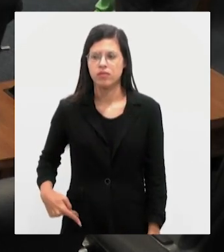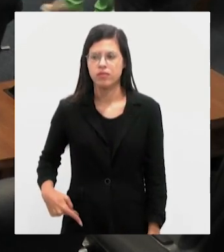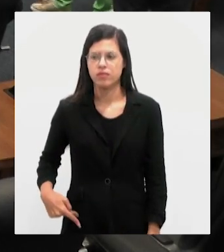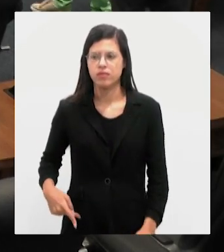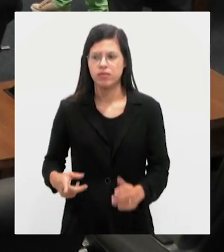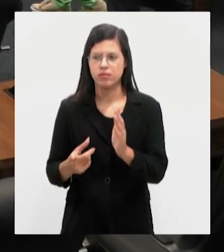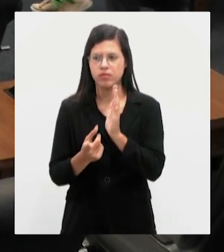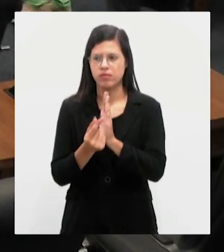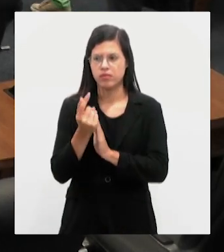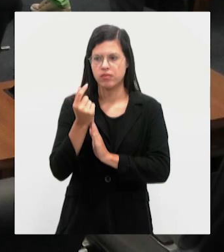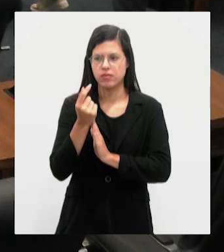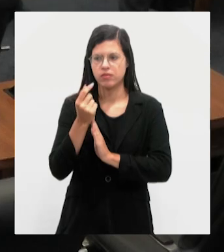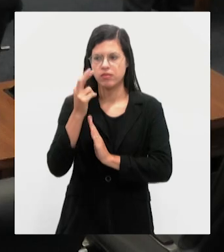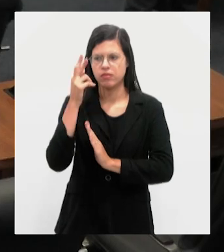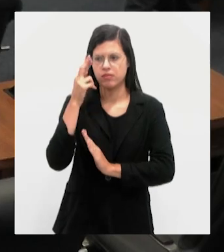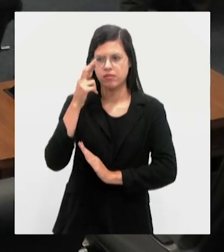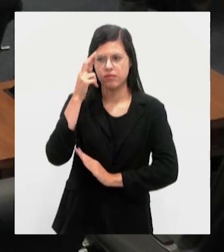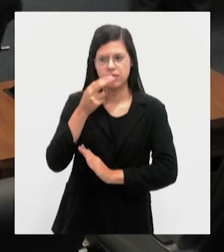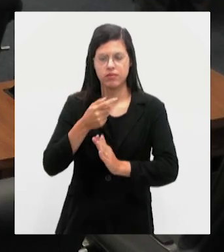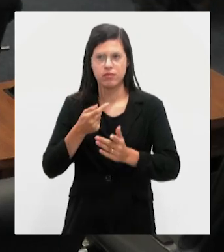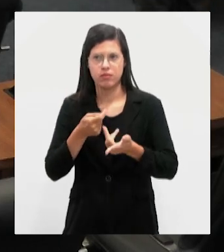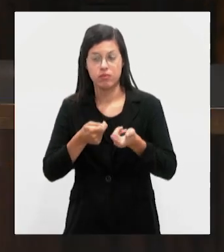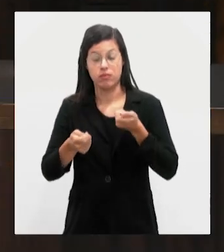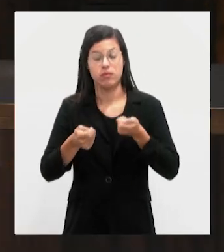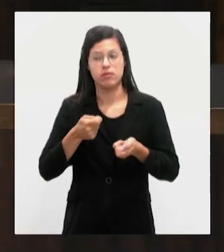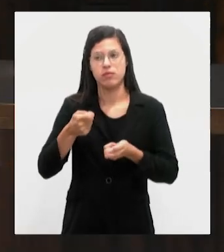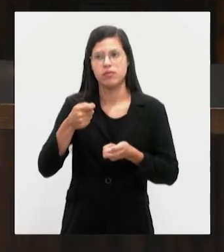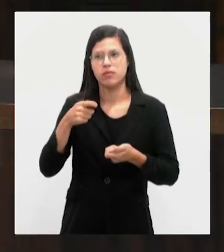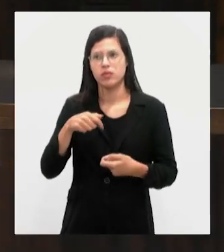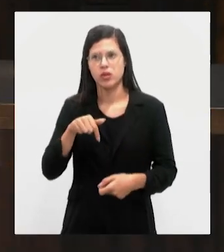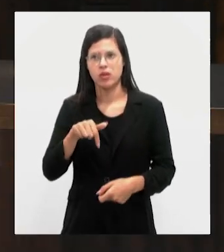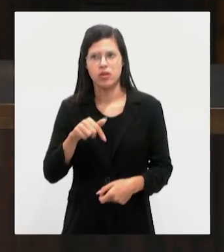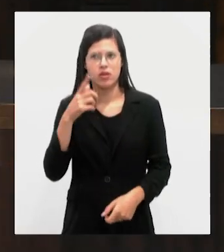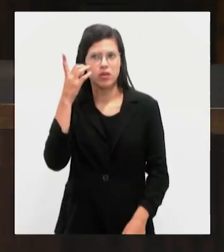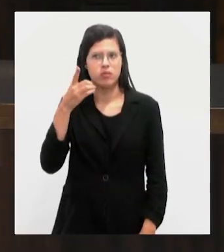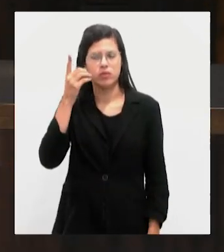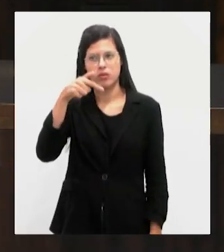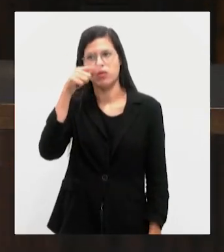Orçamento, Finanças, Fiscalização Financeira e Controle, deputado Luiz Paulo.